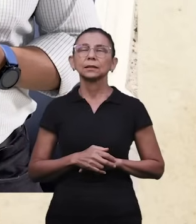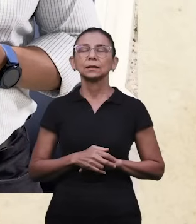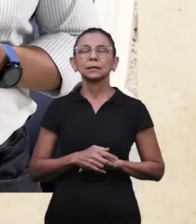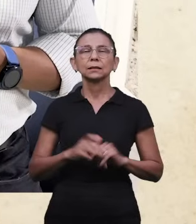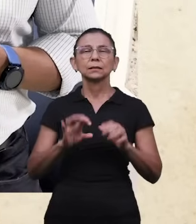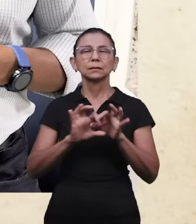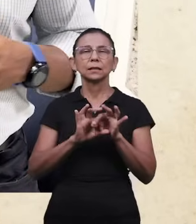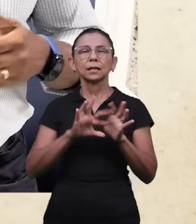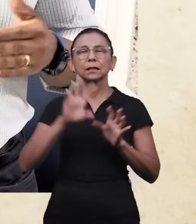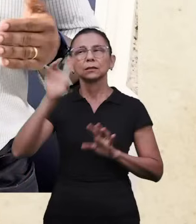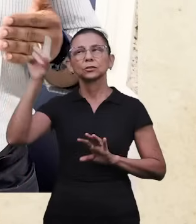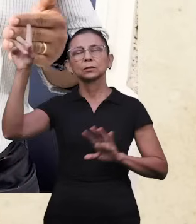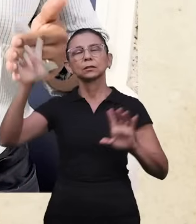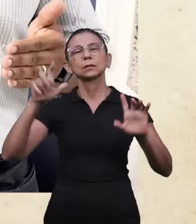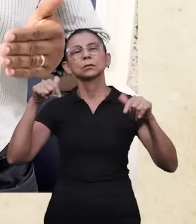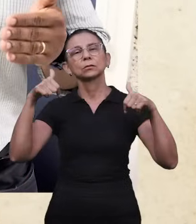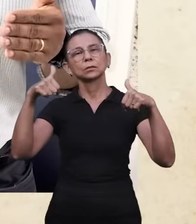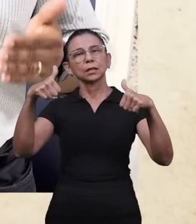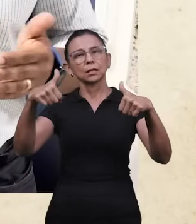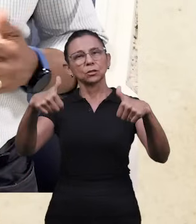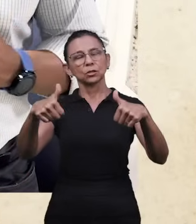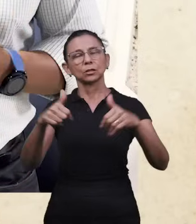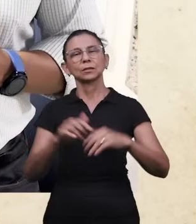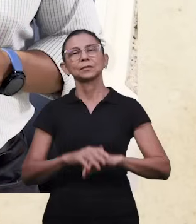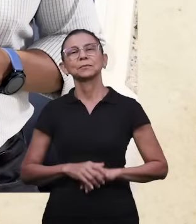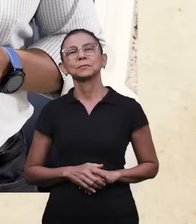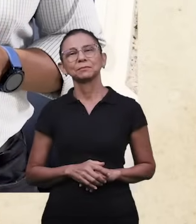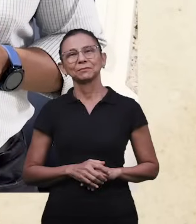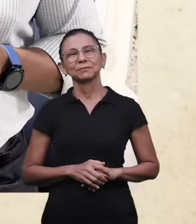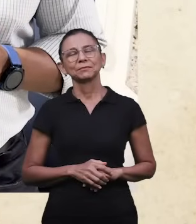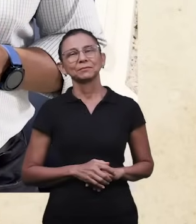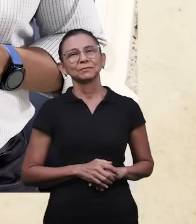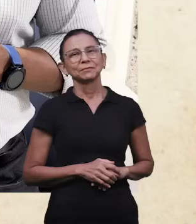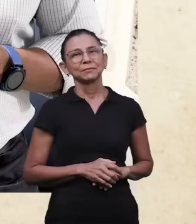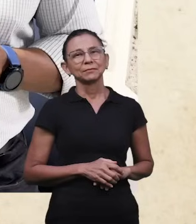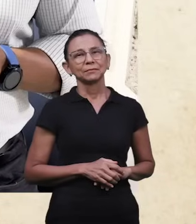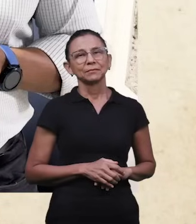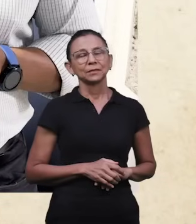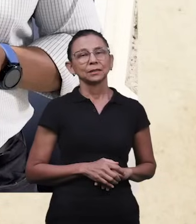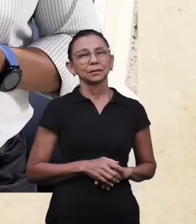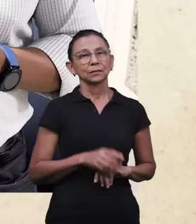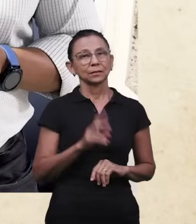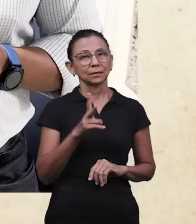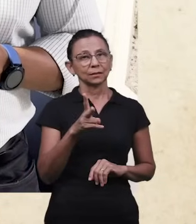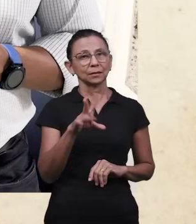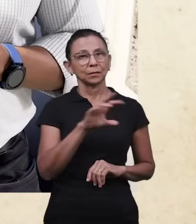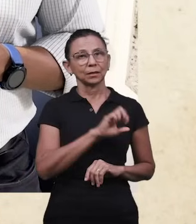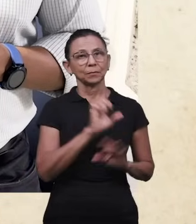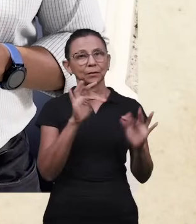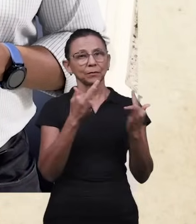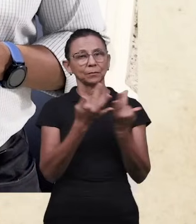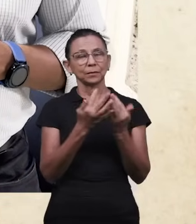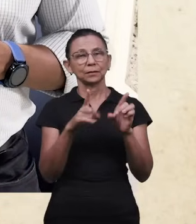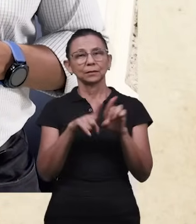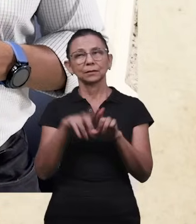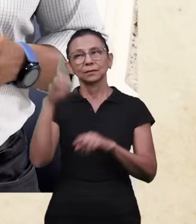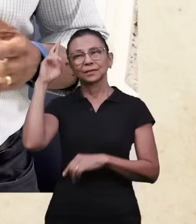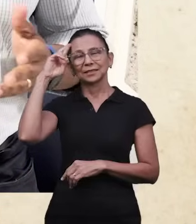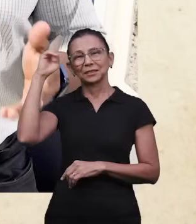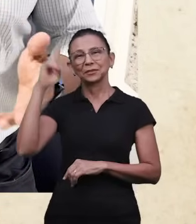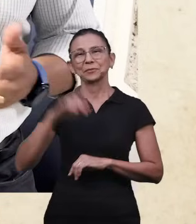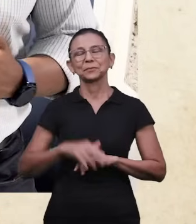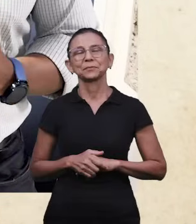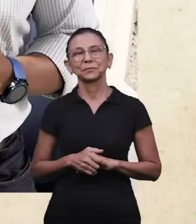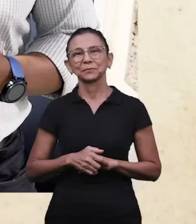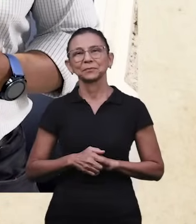ali operar e você seja, na verdade, um jovem que possa amar cada vez mais a sua família e ao Senhor. A todos,